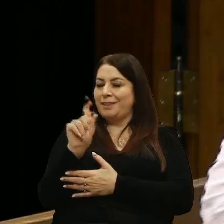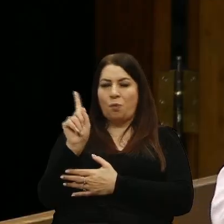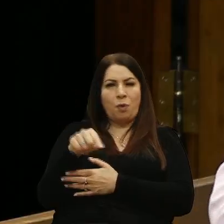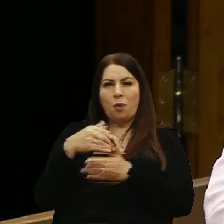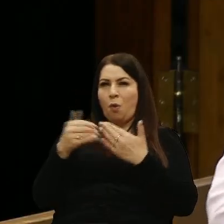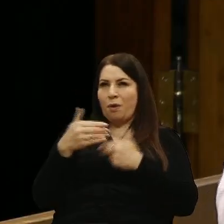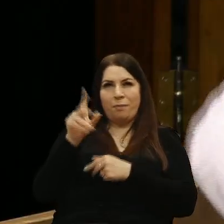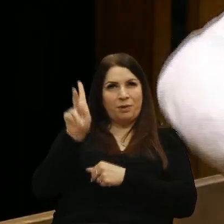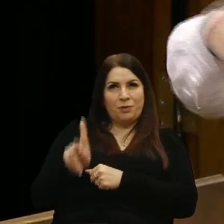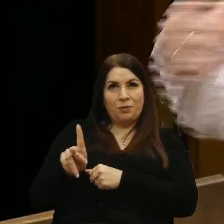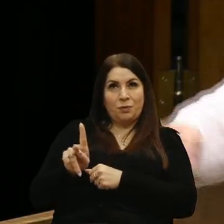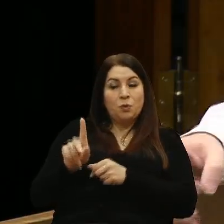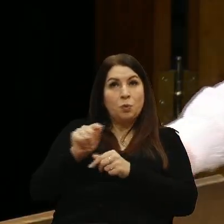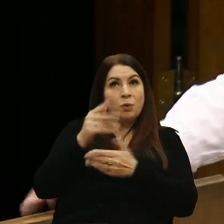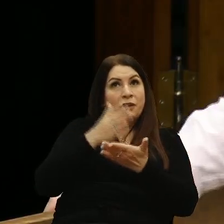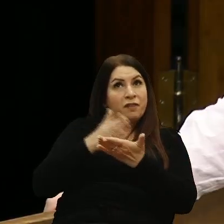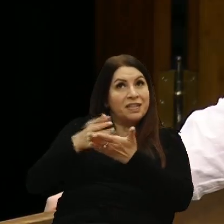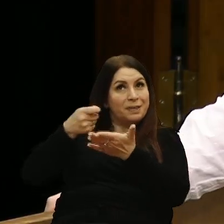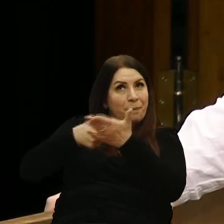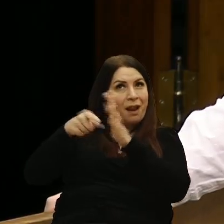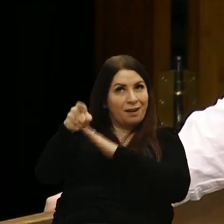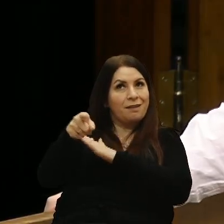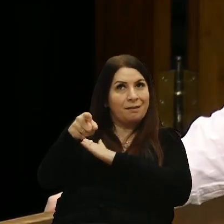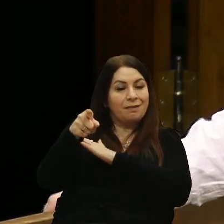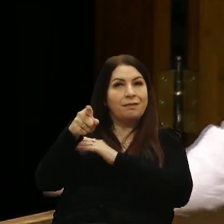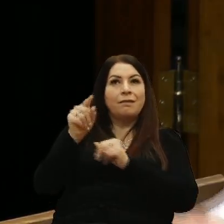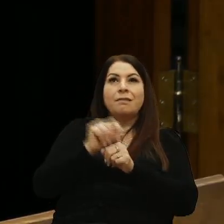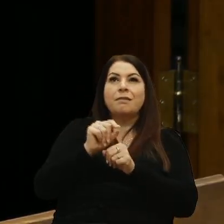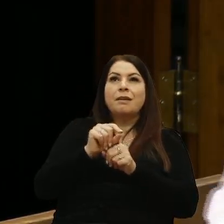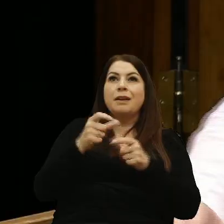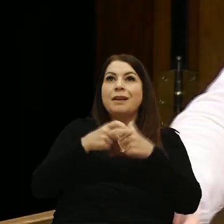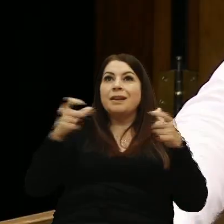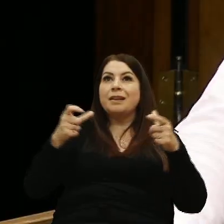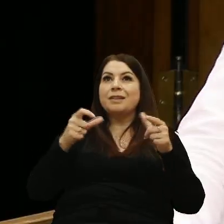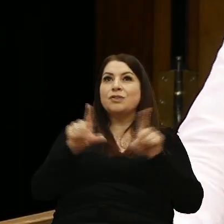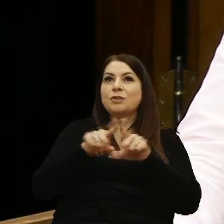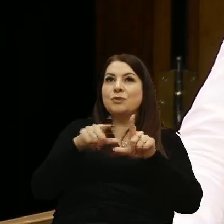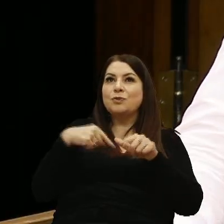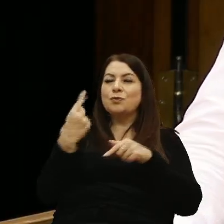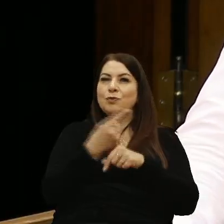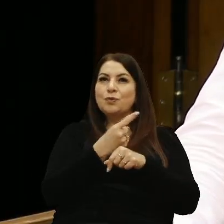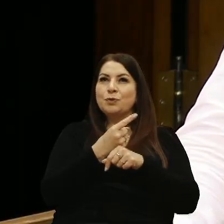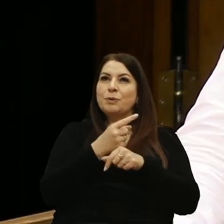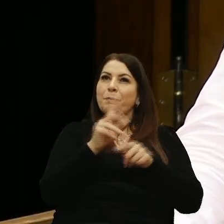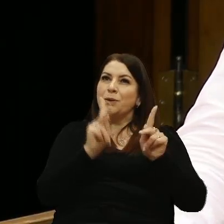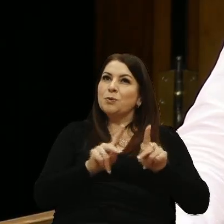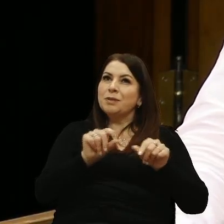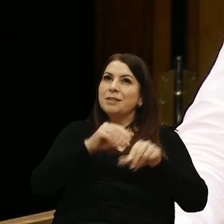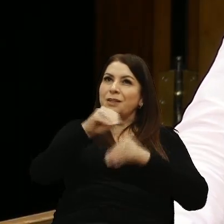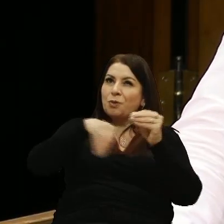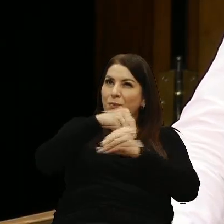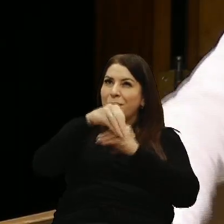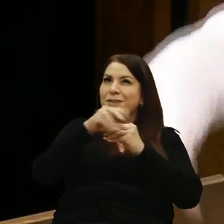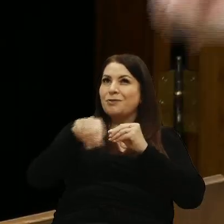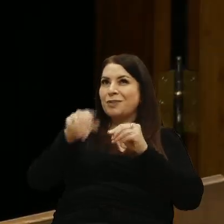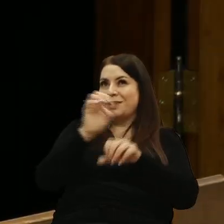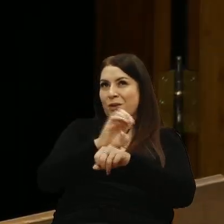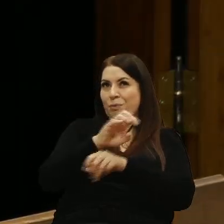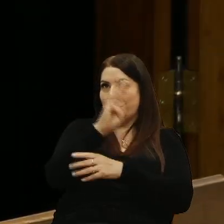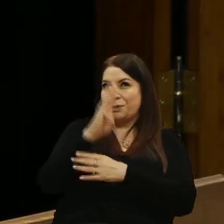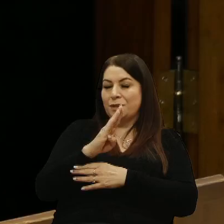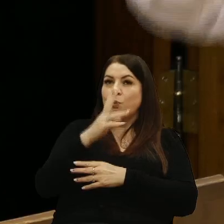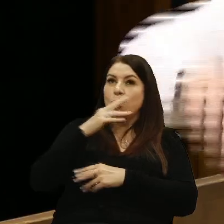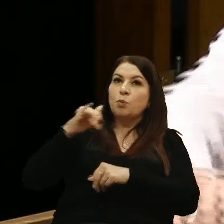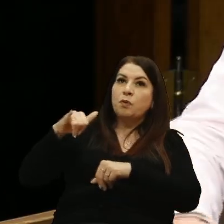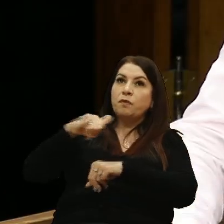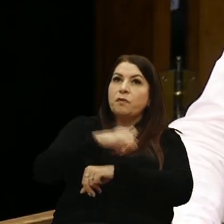punguista. O que financia são grandes operadores do Estado brasileiro, como os aviões